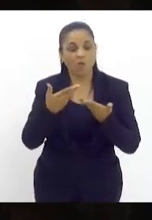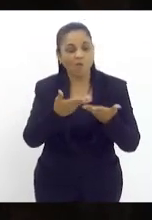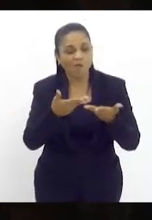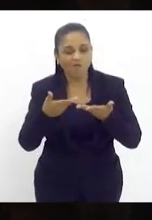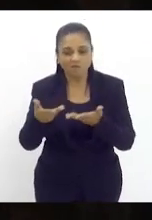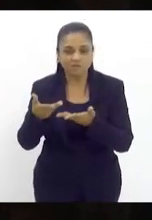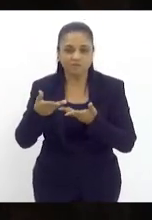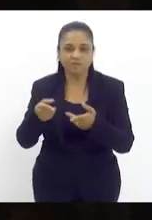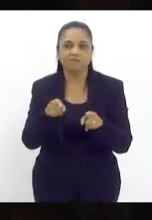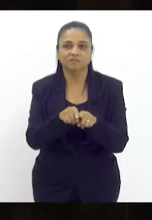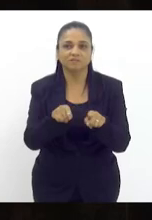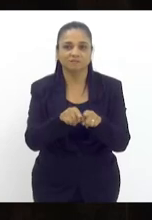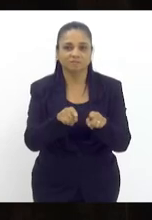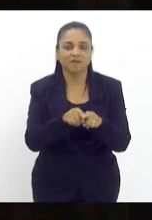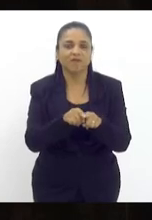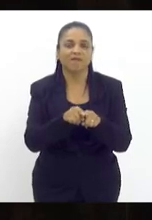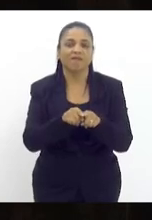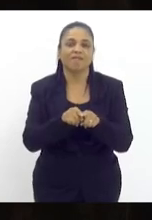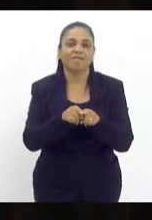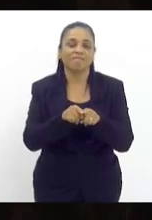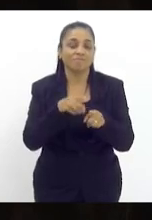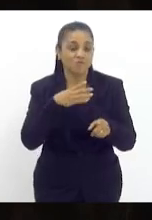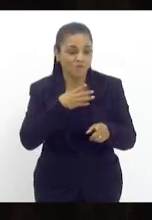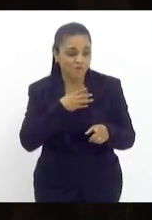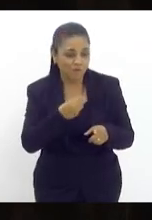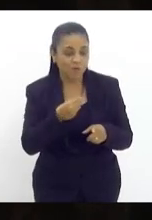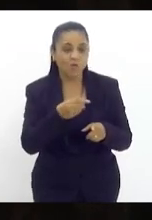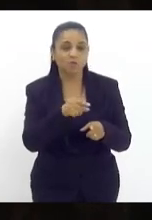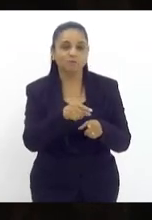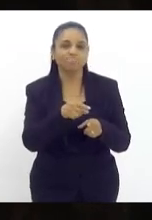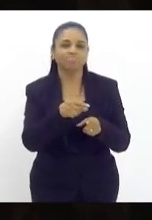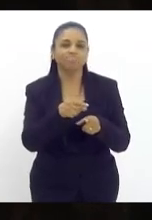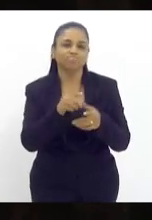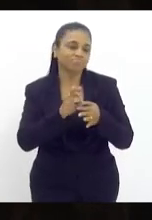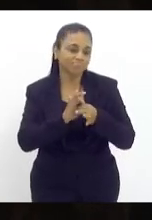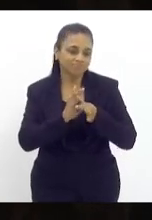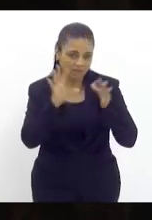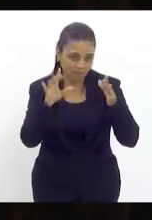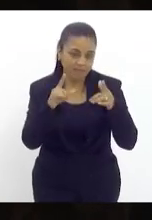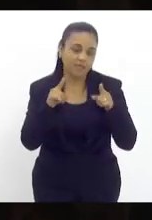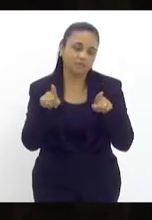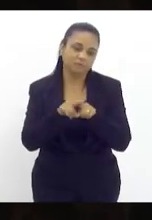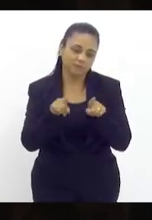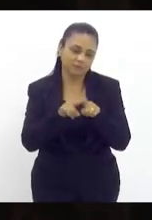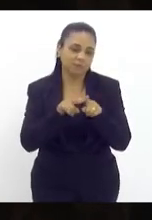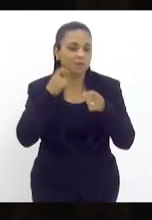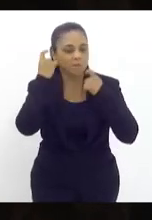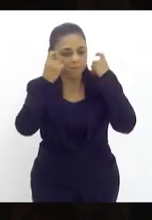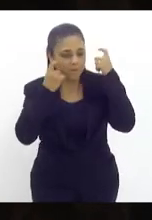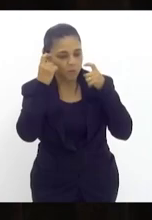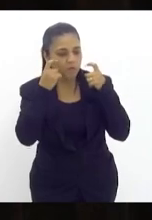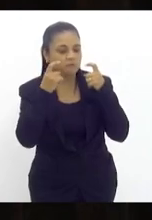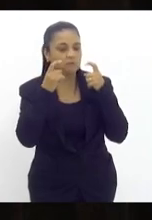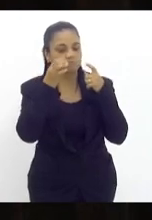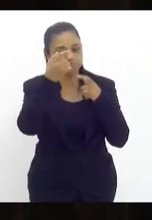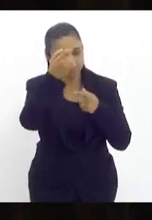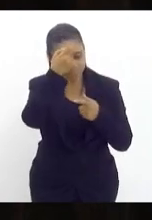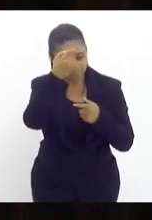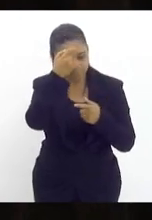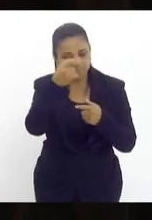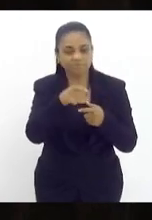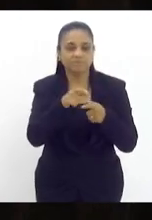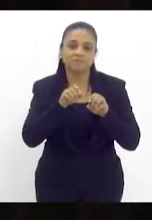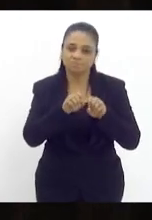a também, né, poder arrastar os filhos no bom sentido, com muita liberdade, mas com a luta de vocês, com a coerência de vocês